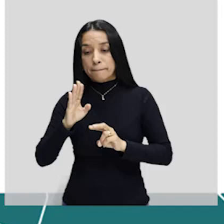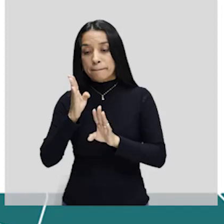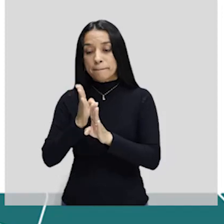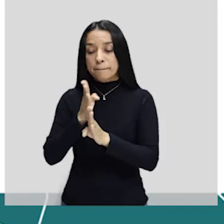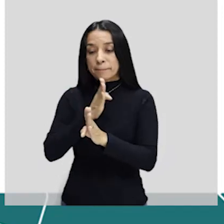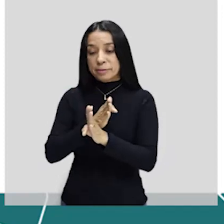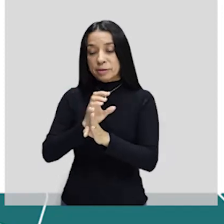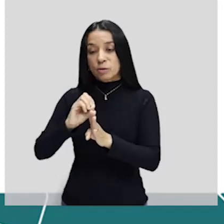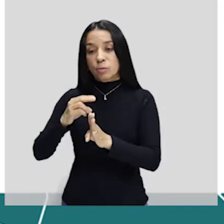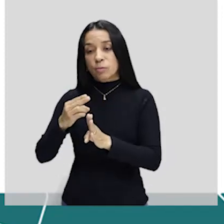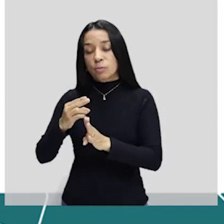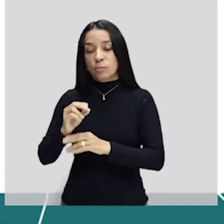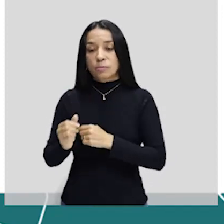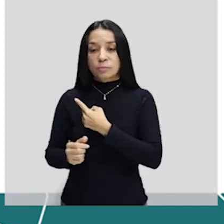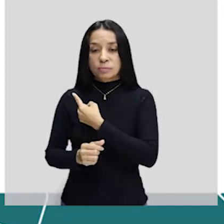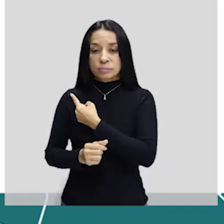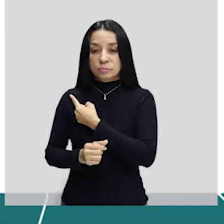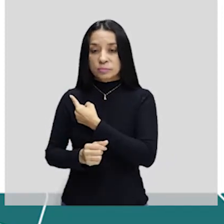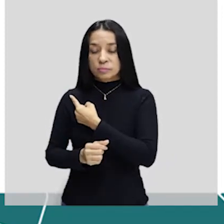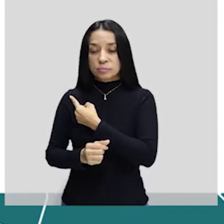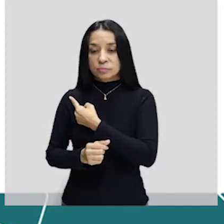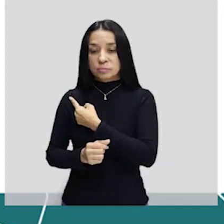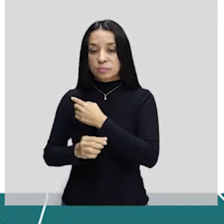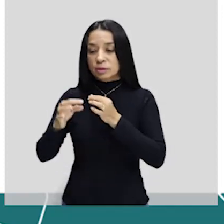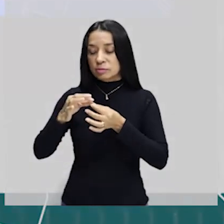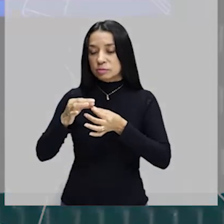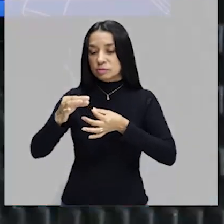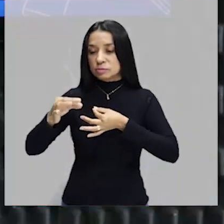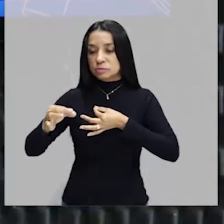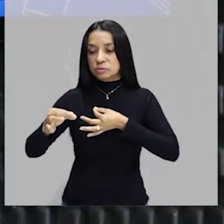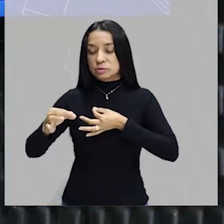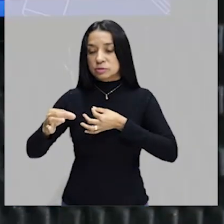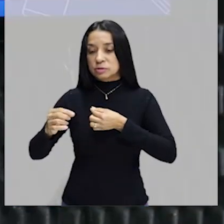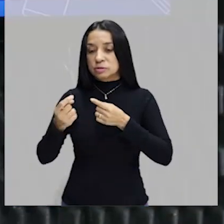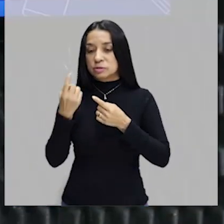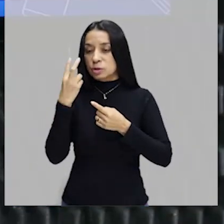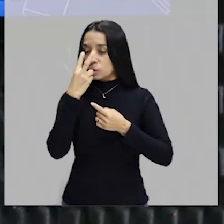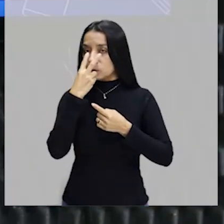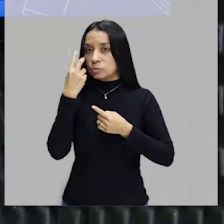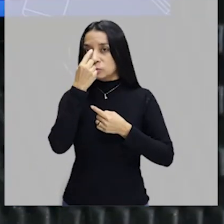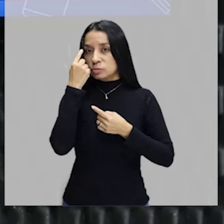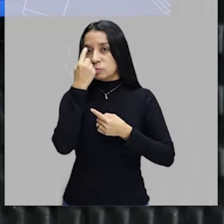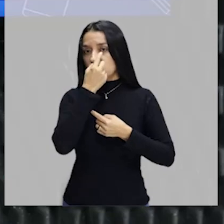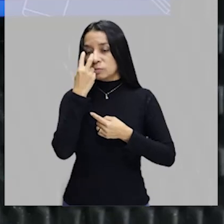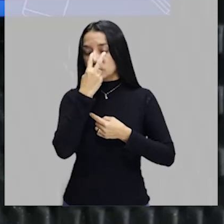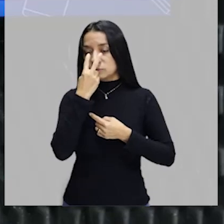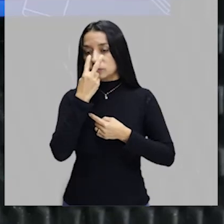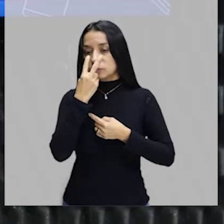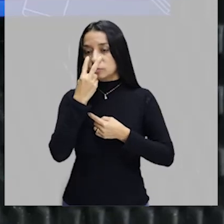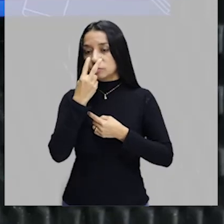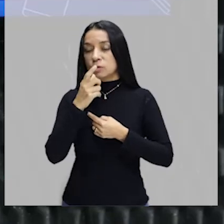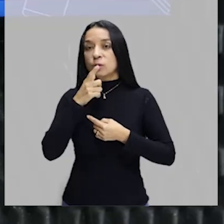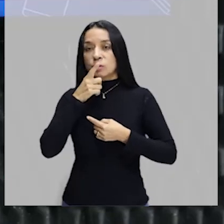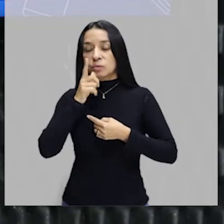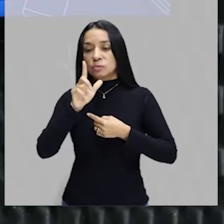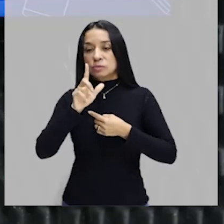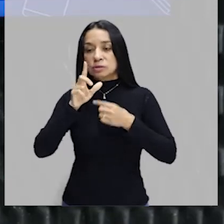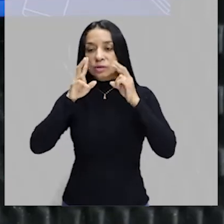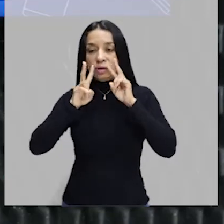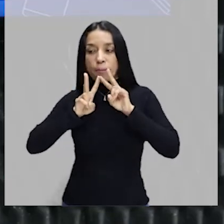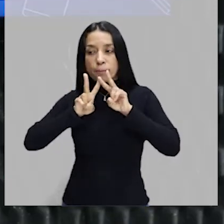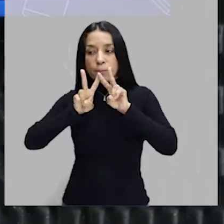ou estereoscópica. Essa distância entre os dois olhos, ela faz com que você consiga perceber a noção